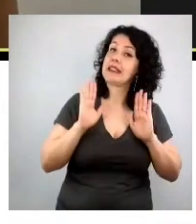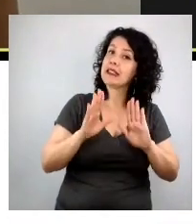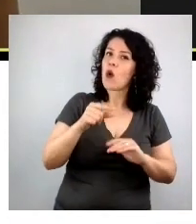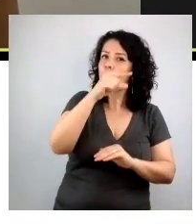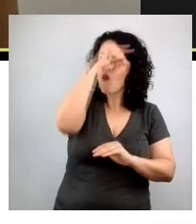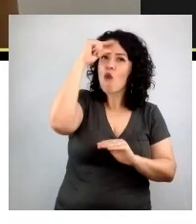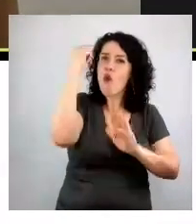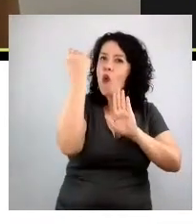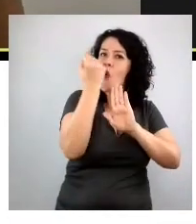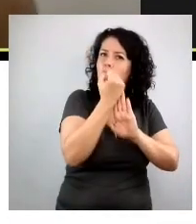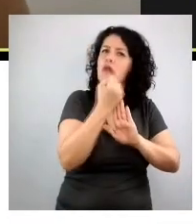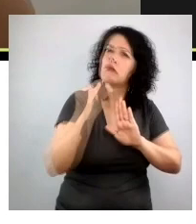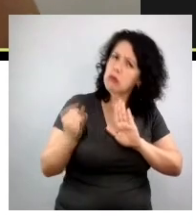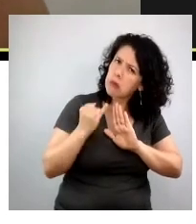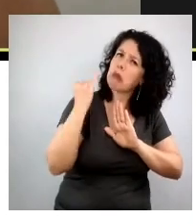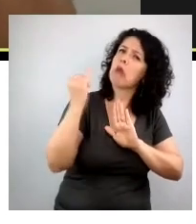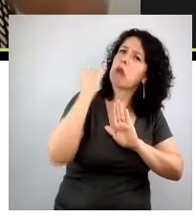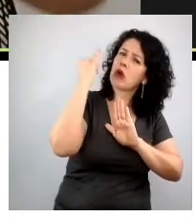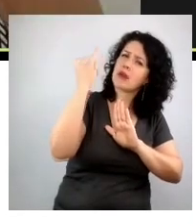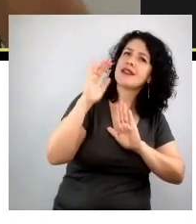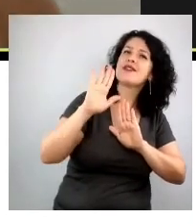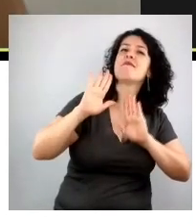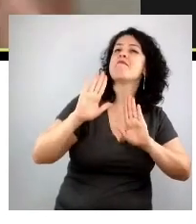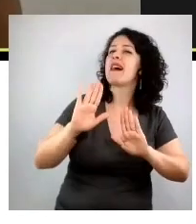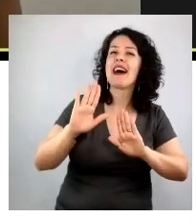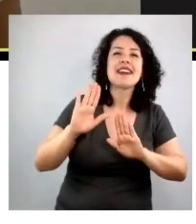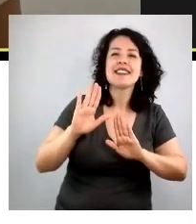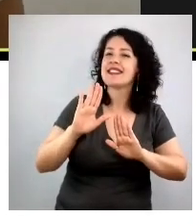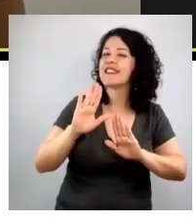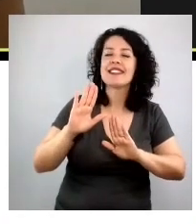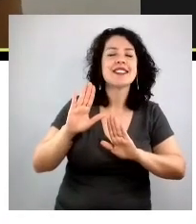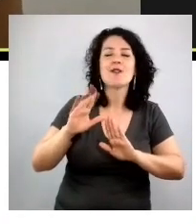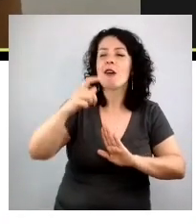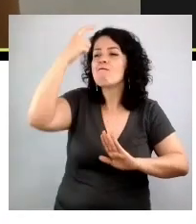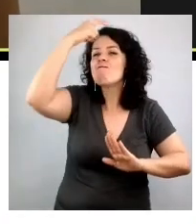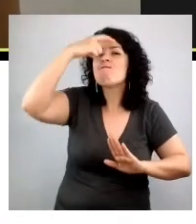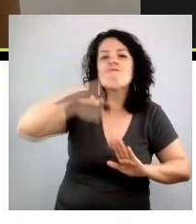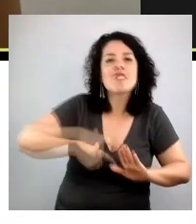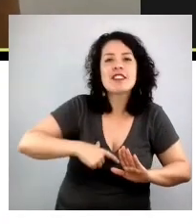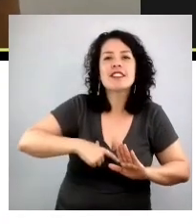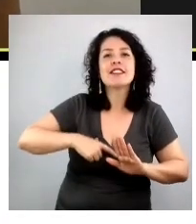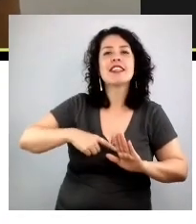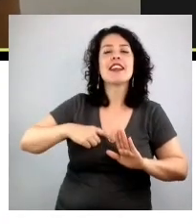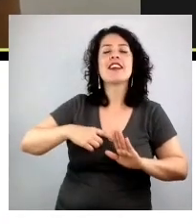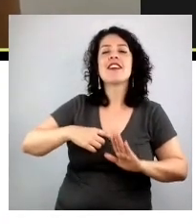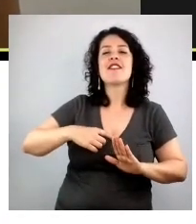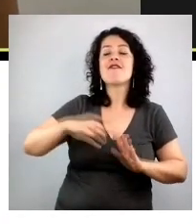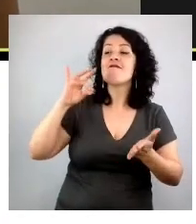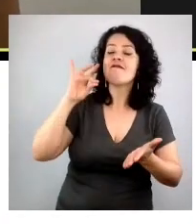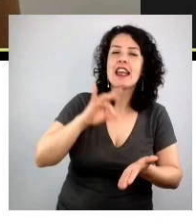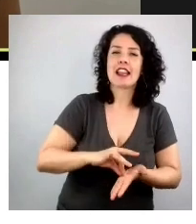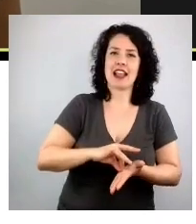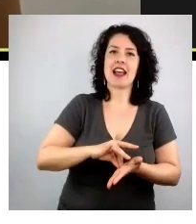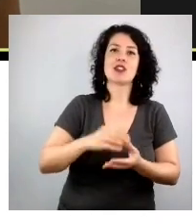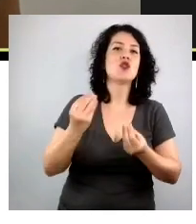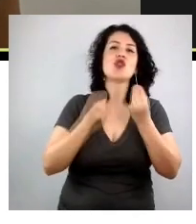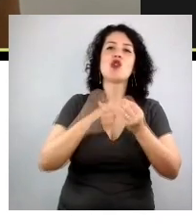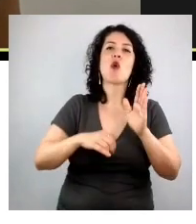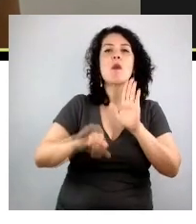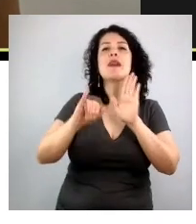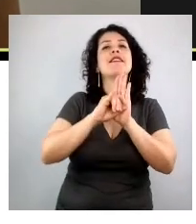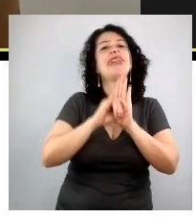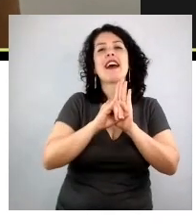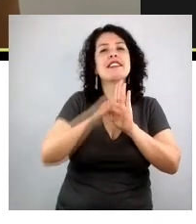importantes, mas eles não são, de maneira alguma, o que vão definir a maneira que você consome aquilo que você comprou ou aquilo